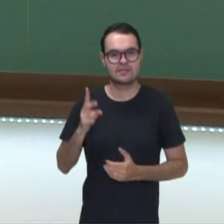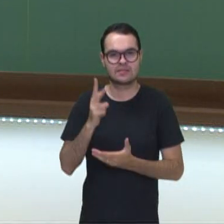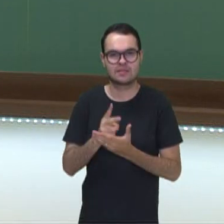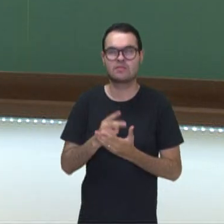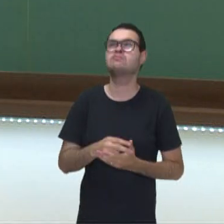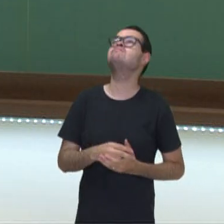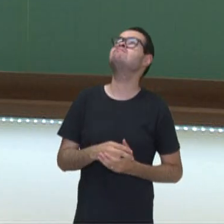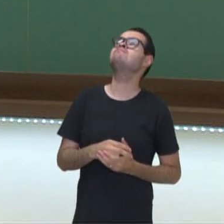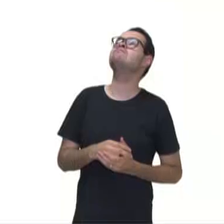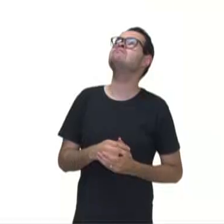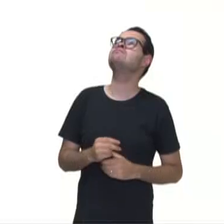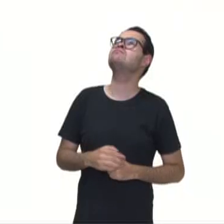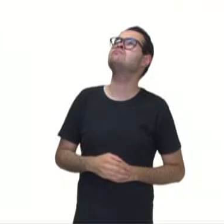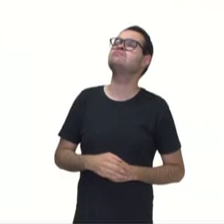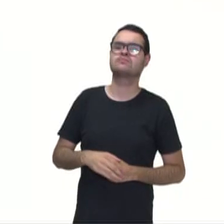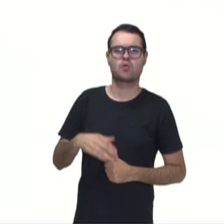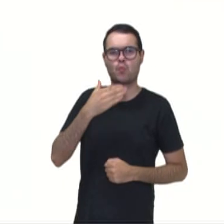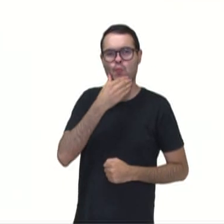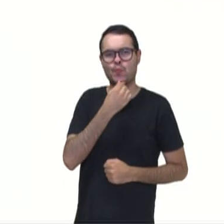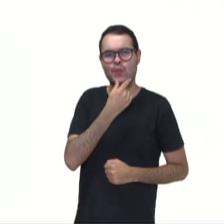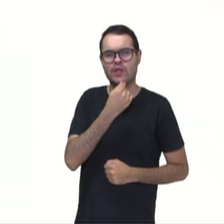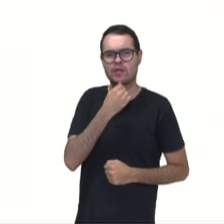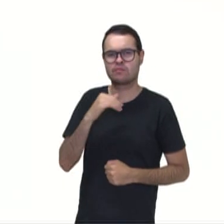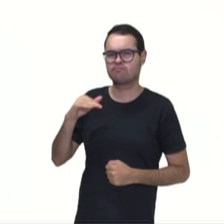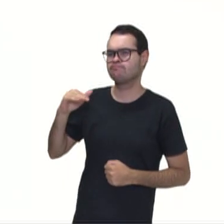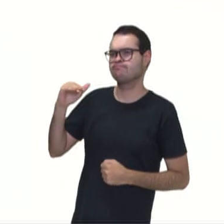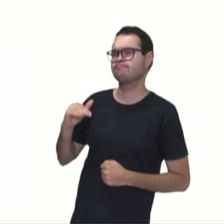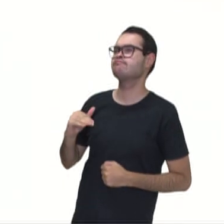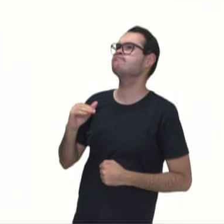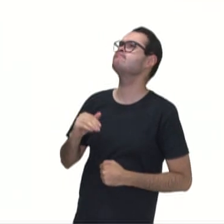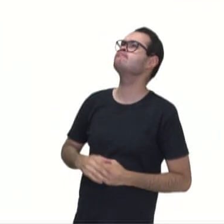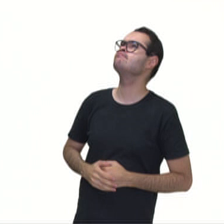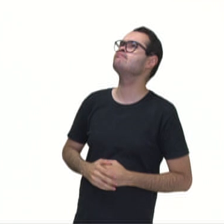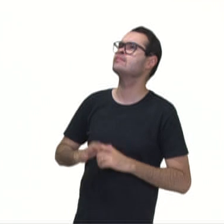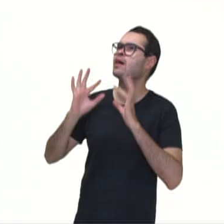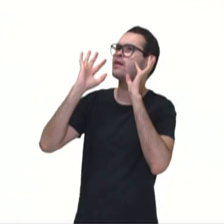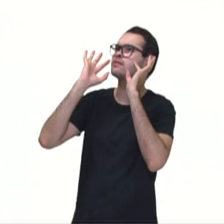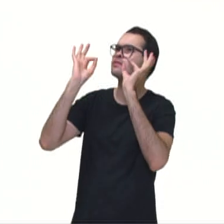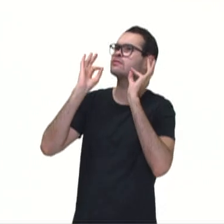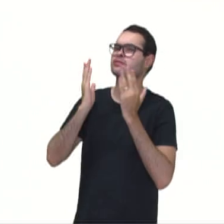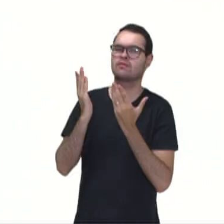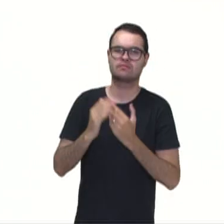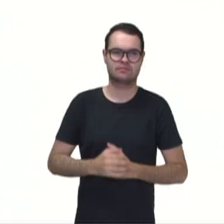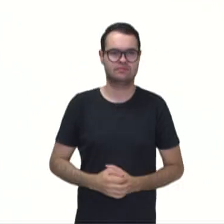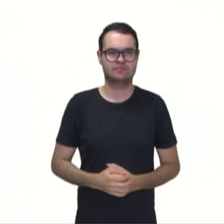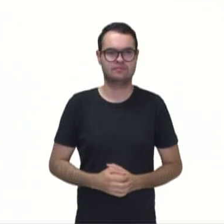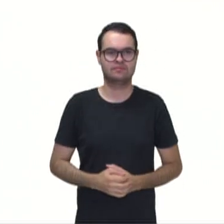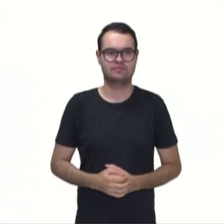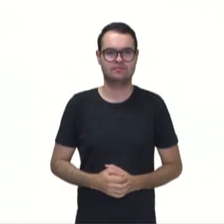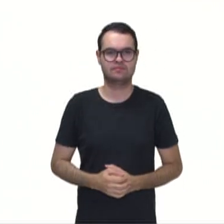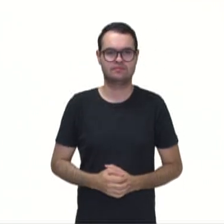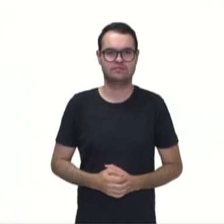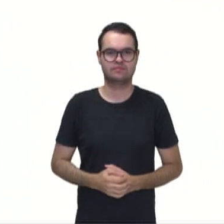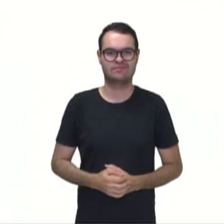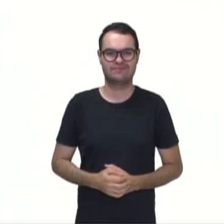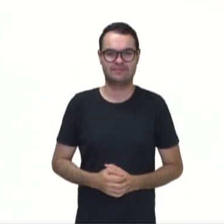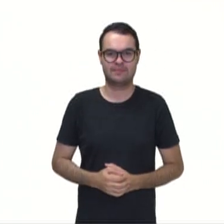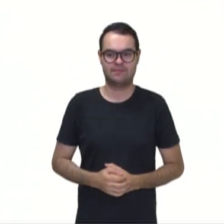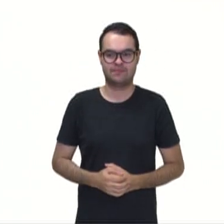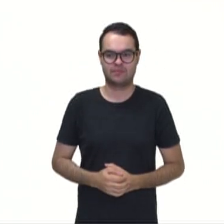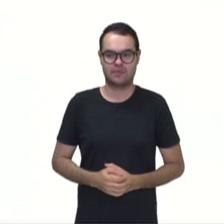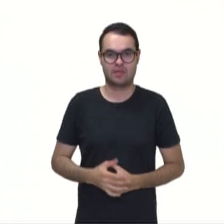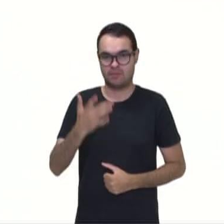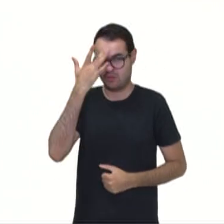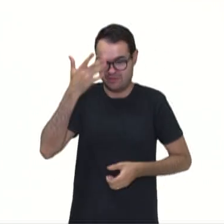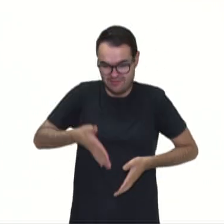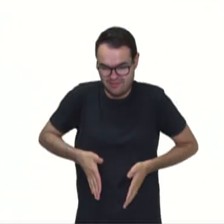para cima, né? Com muita atenção, principalmente nos 2 primeiros quadrinhos. Ninguém nasce odiando outra